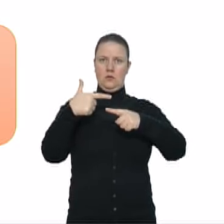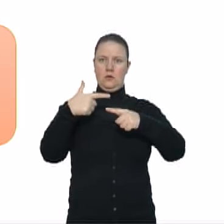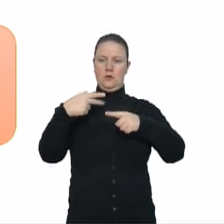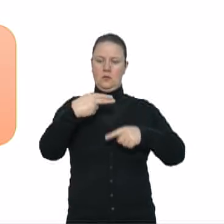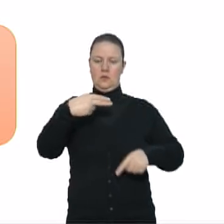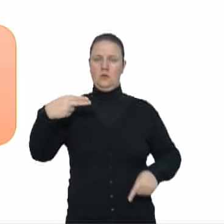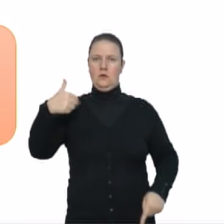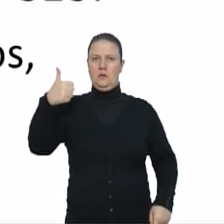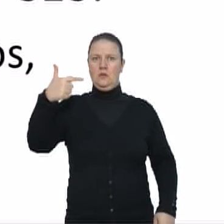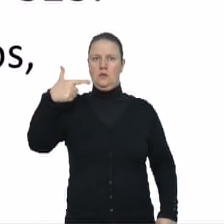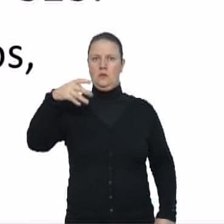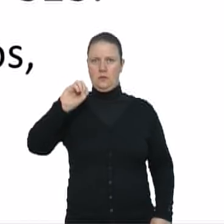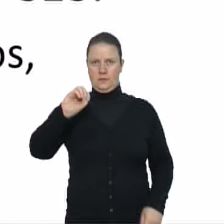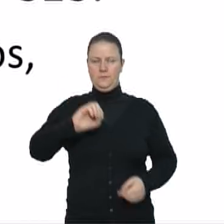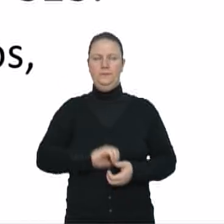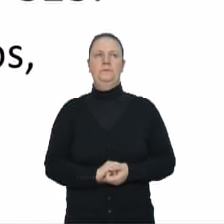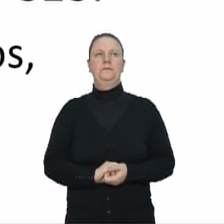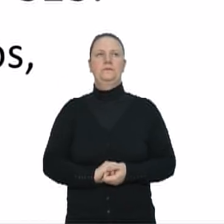ok? Beleza?